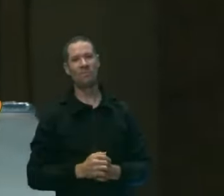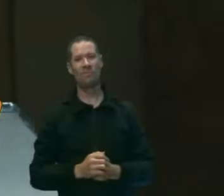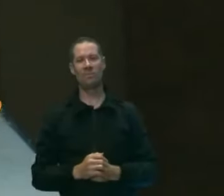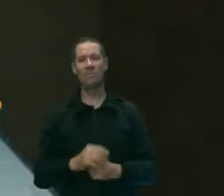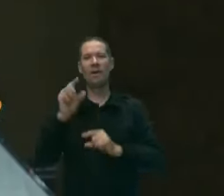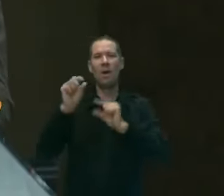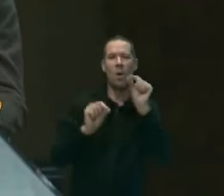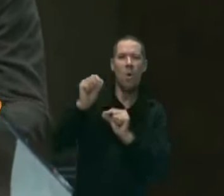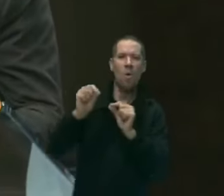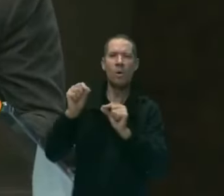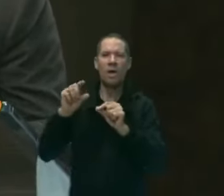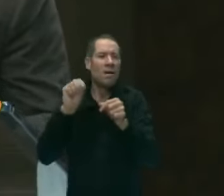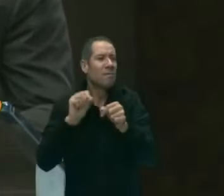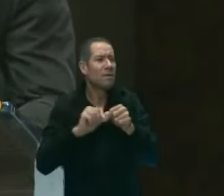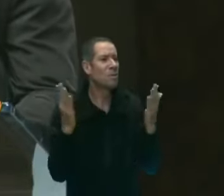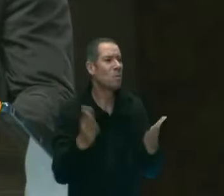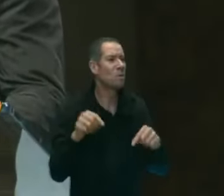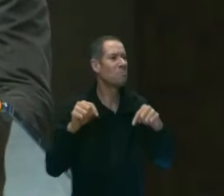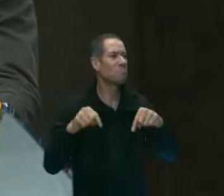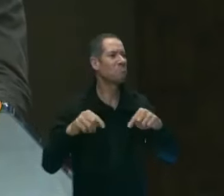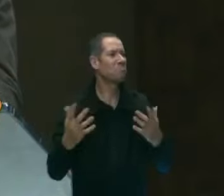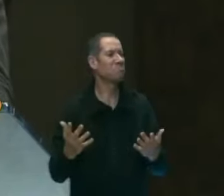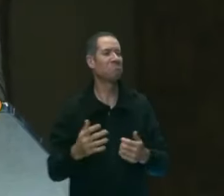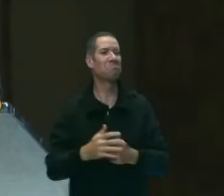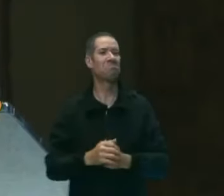O que viemos fazer aqui?